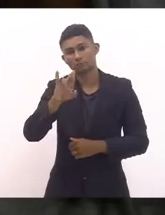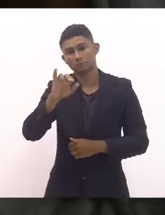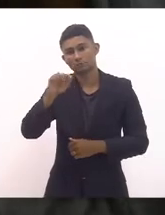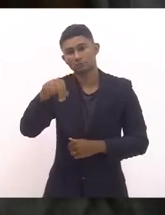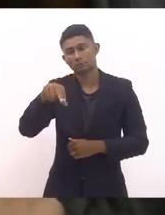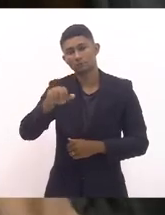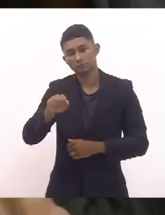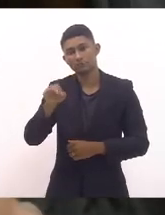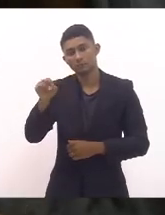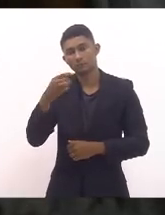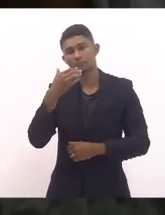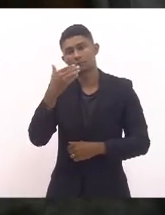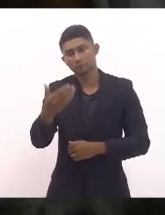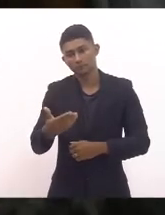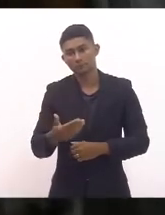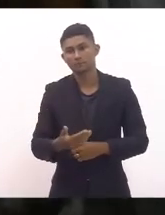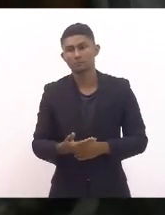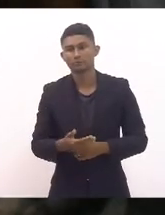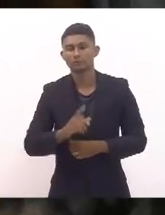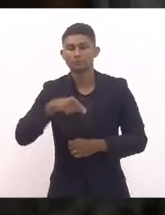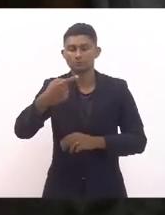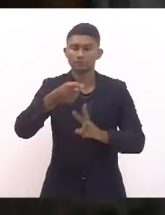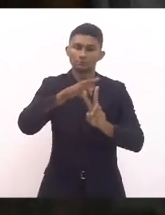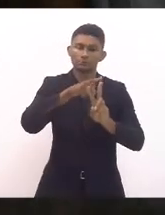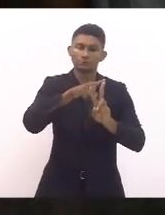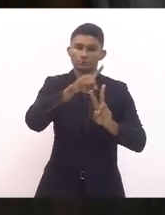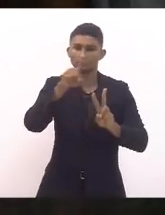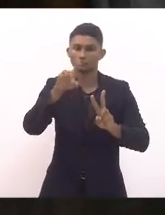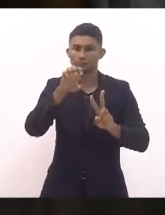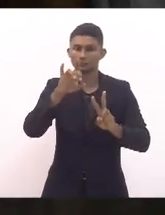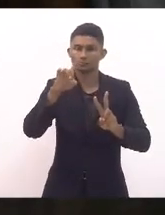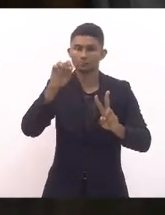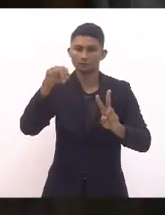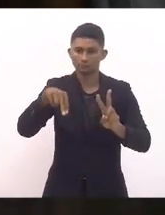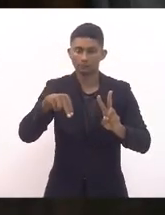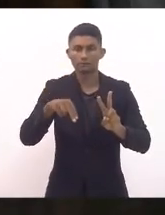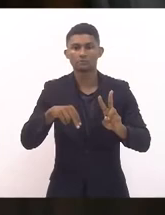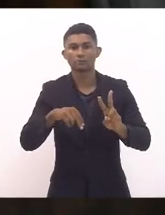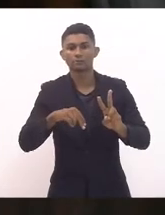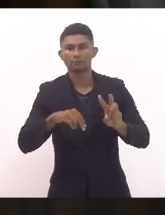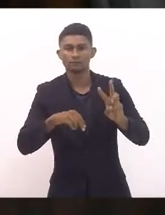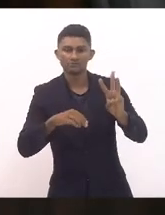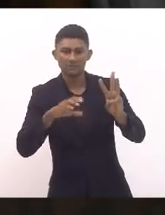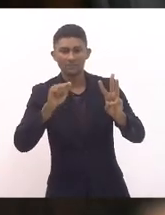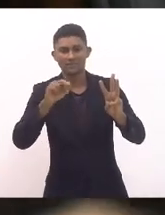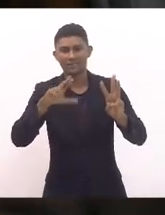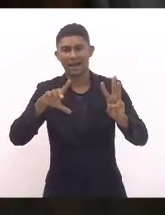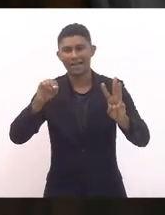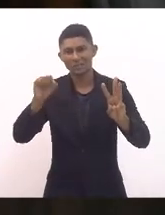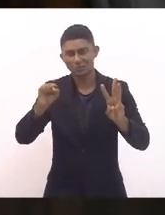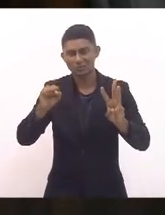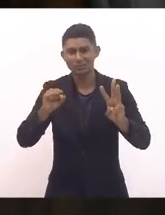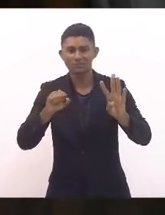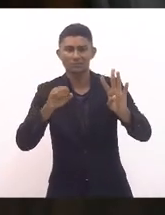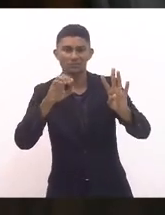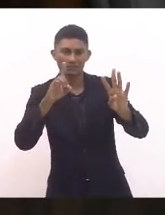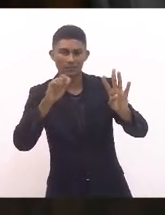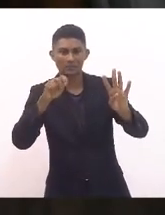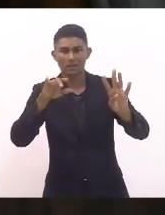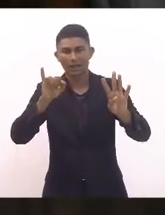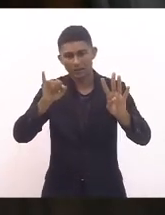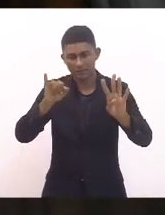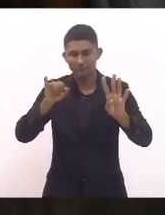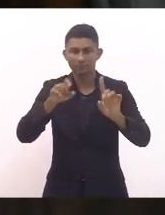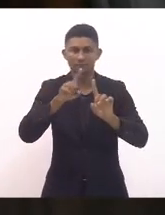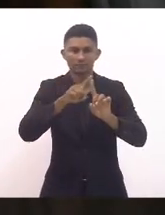primeiro, deputada Zeidan, deputado Carlos Mink, deputada Dani. Para discutir, deputada